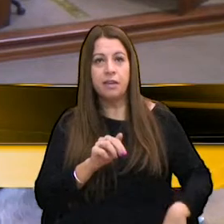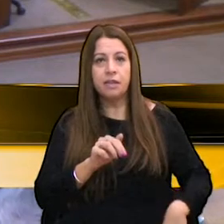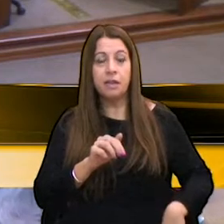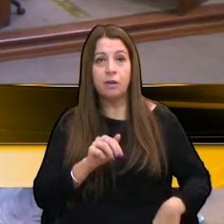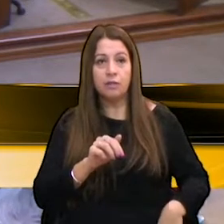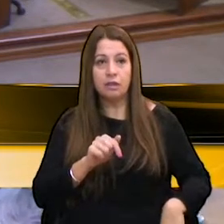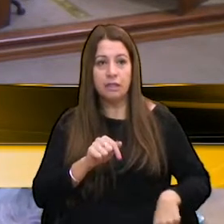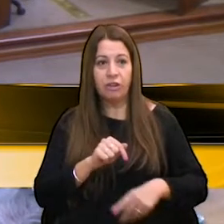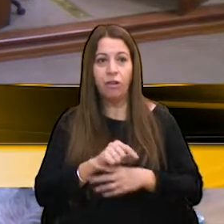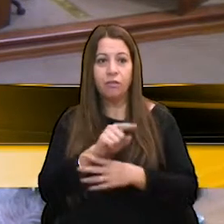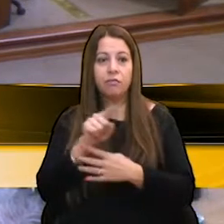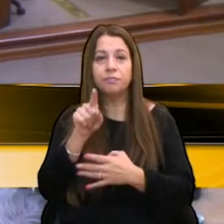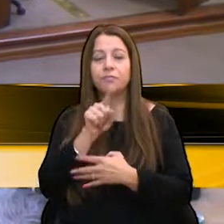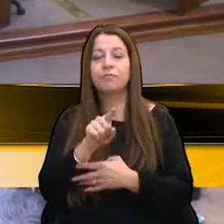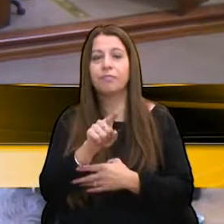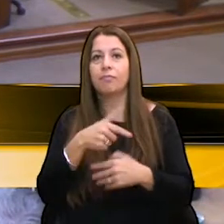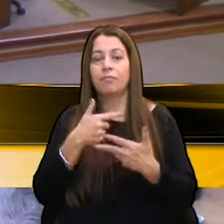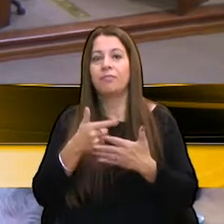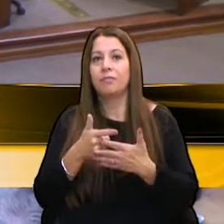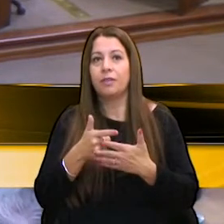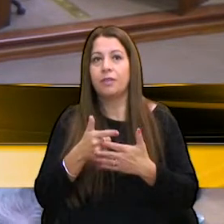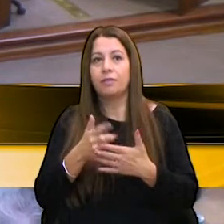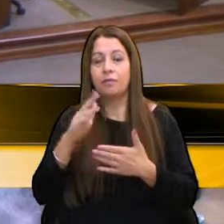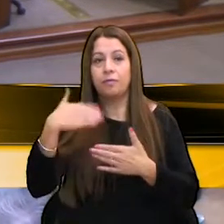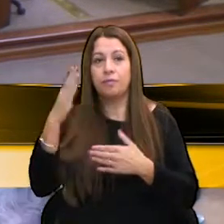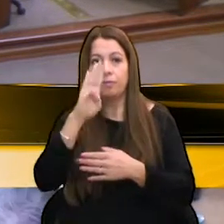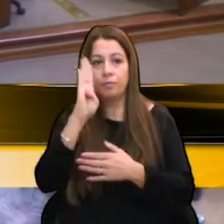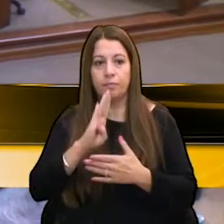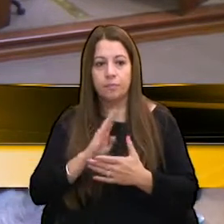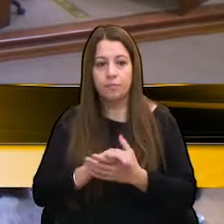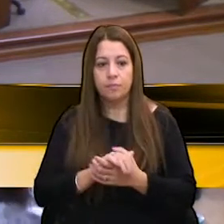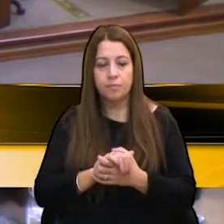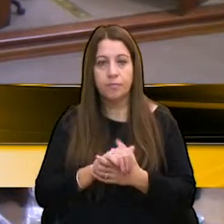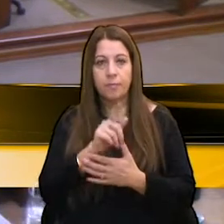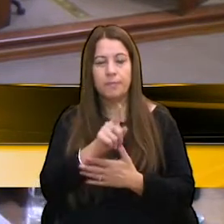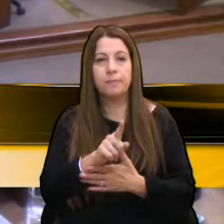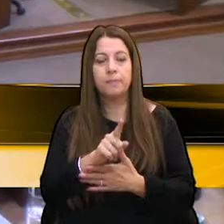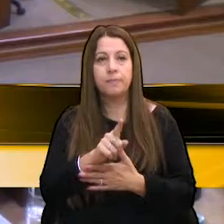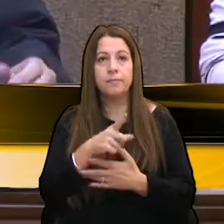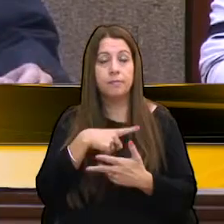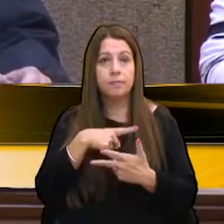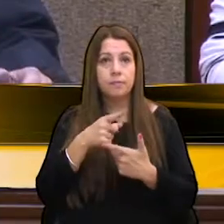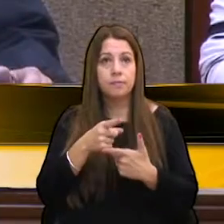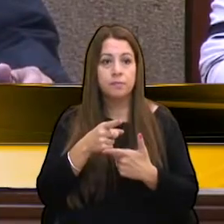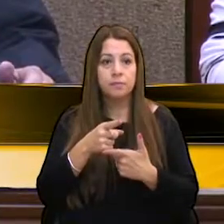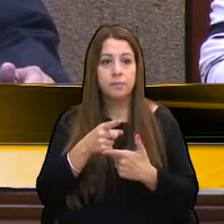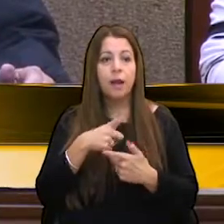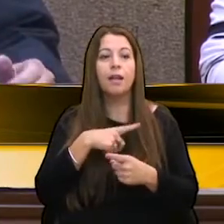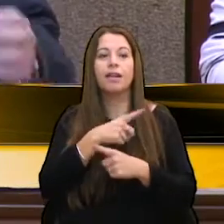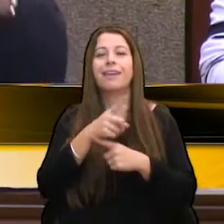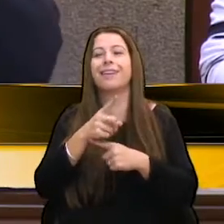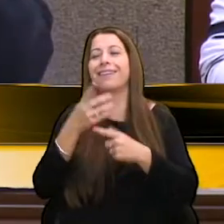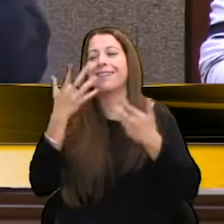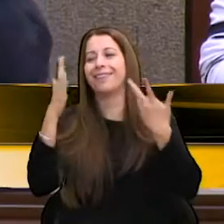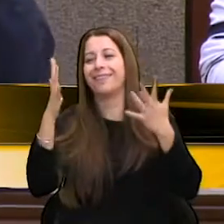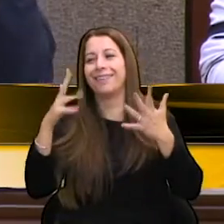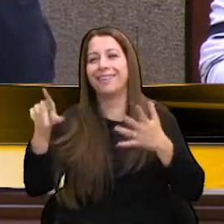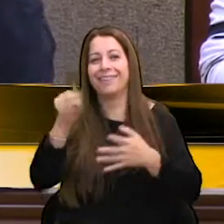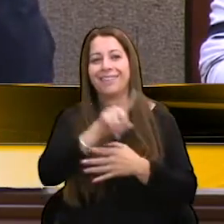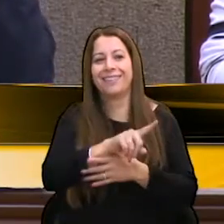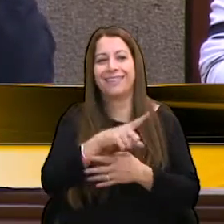só do estado do Rio Grande do Sul, mas para fora do Brasil. Ao mesmo tempo, eu também gostaria de lhe parabenizar por